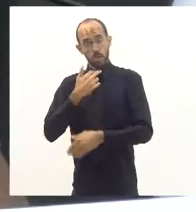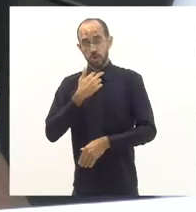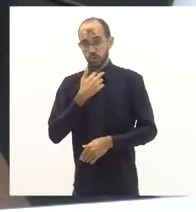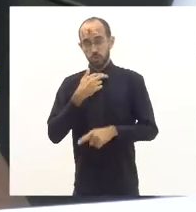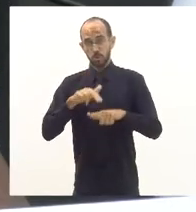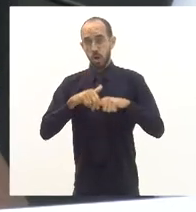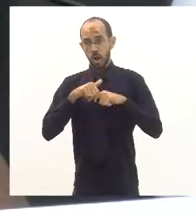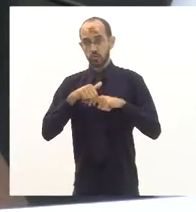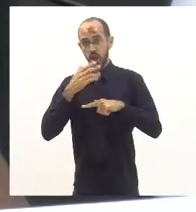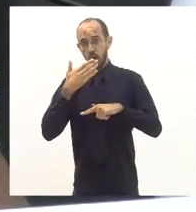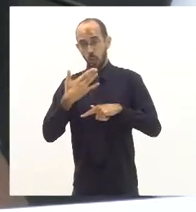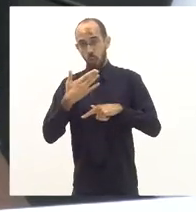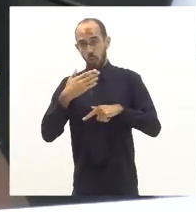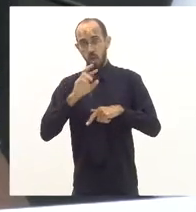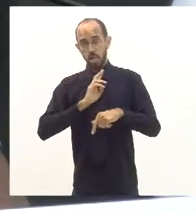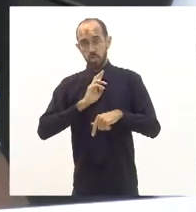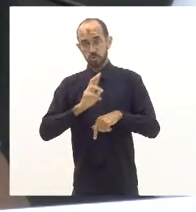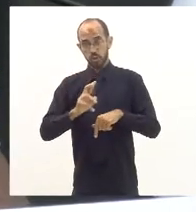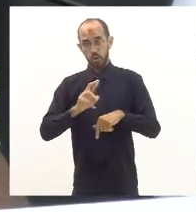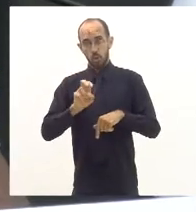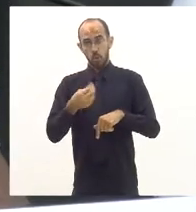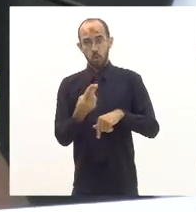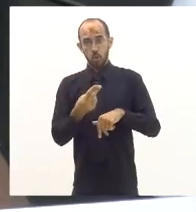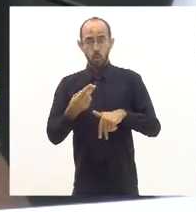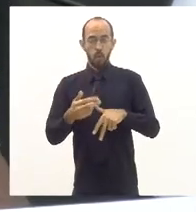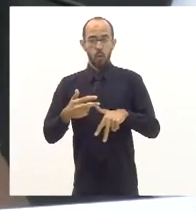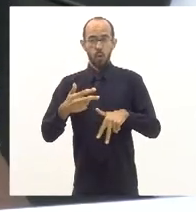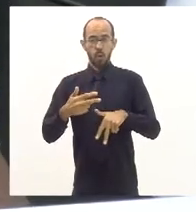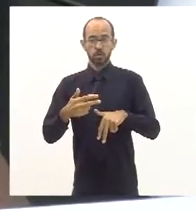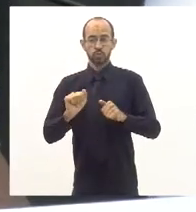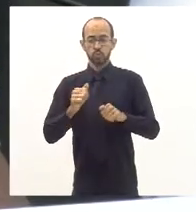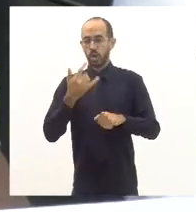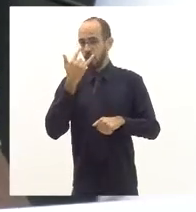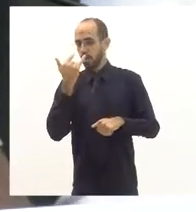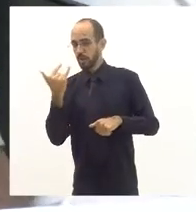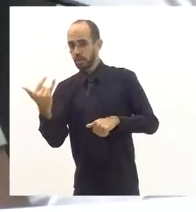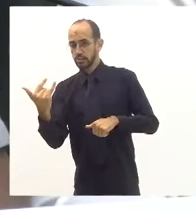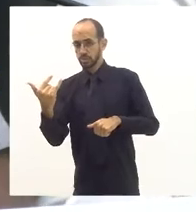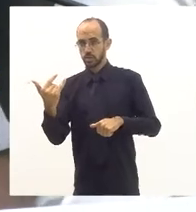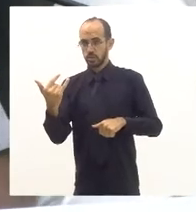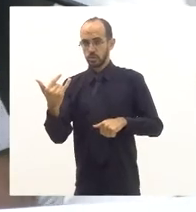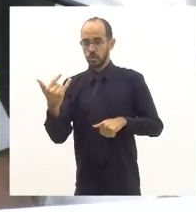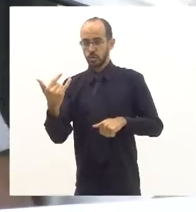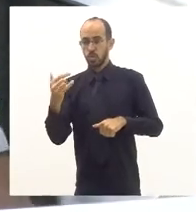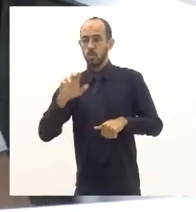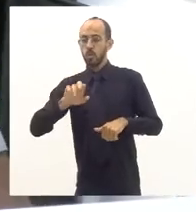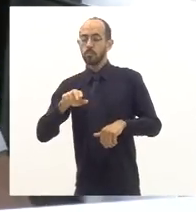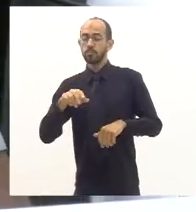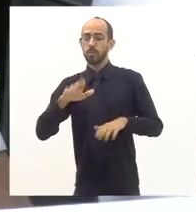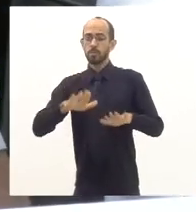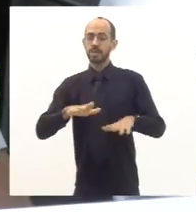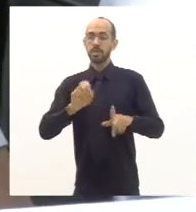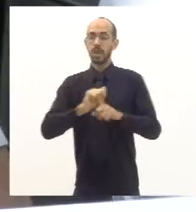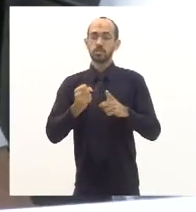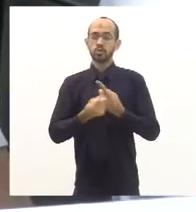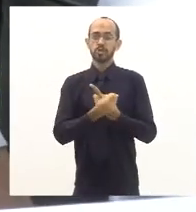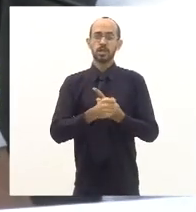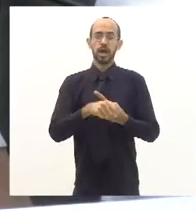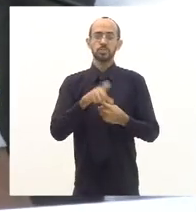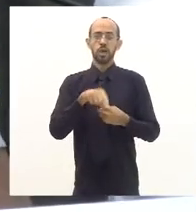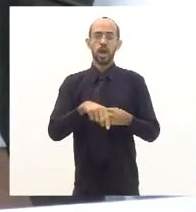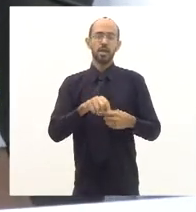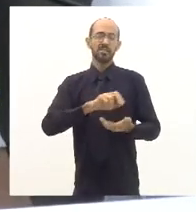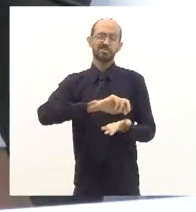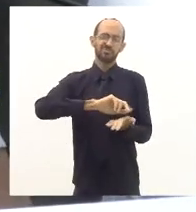sua religião, sua orientação sexual. Só que a sociedade ela é plural. E, infelizmente,